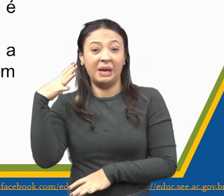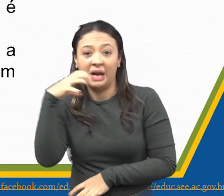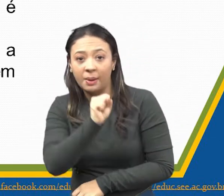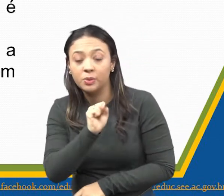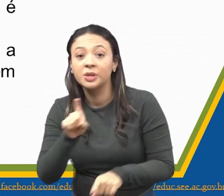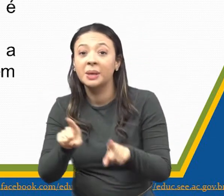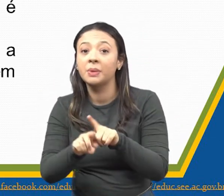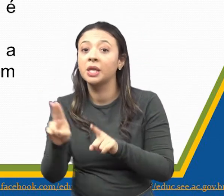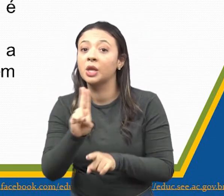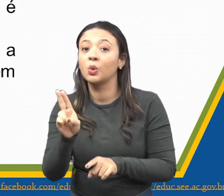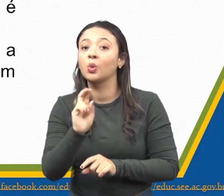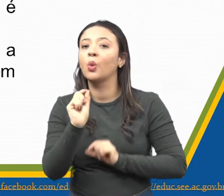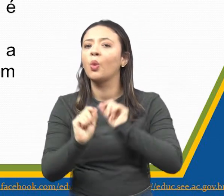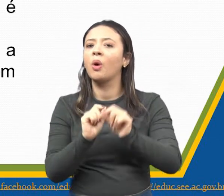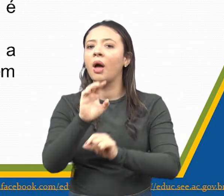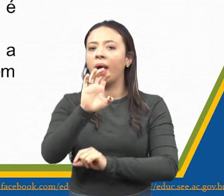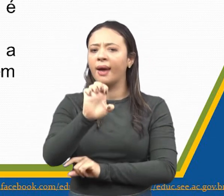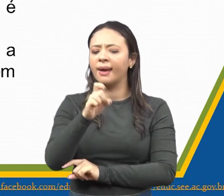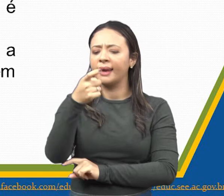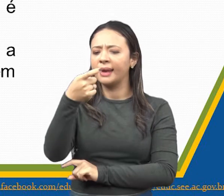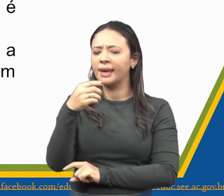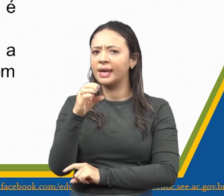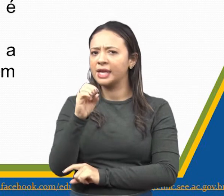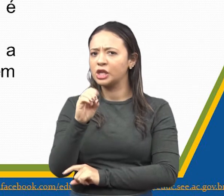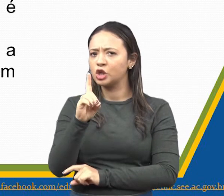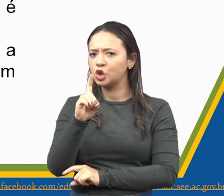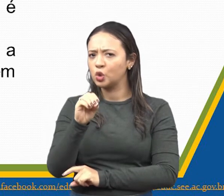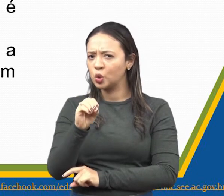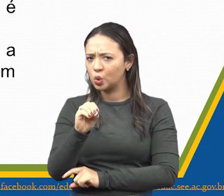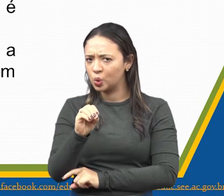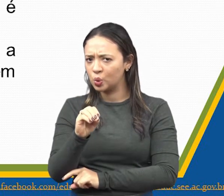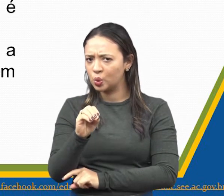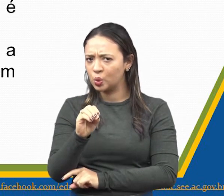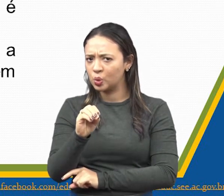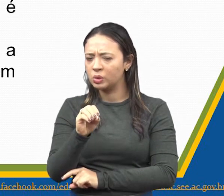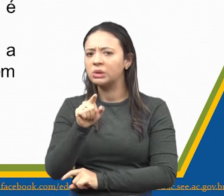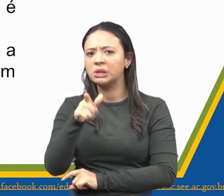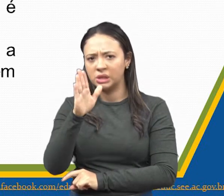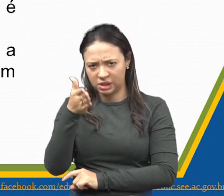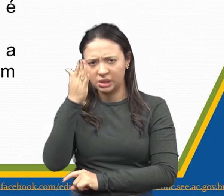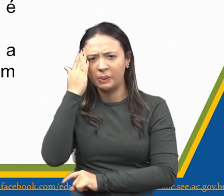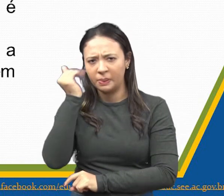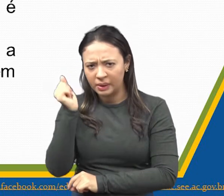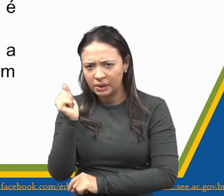é chamada de êxodo rural? Você sabia disso?